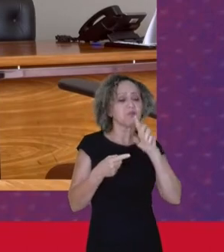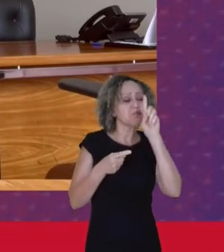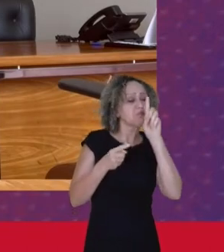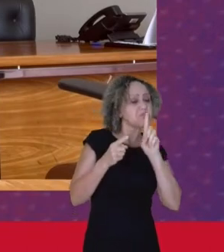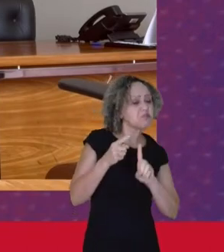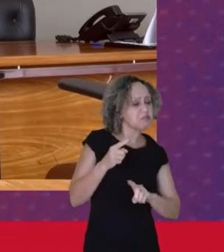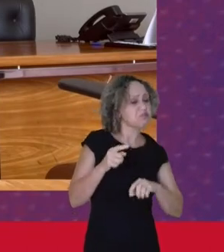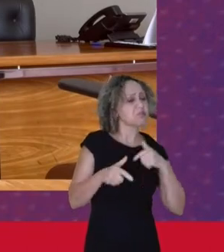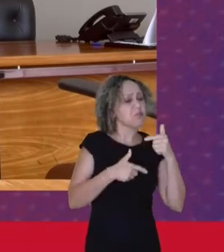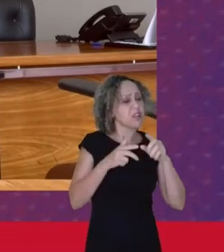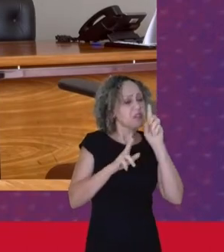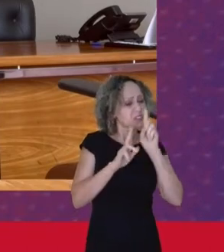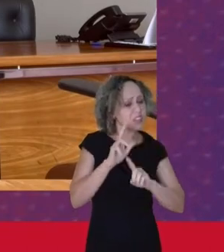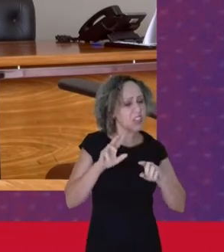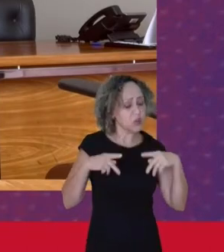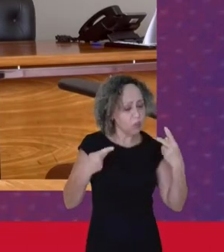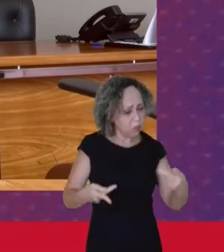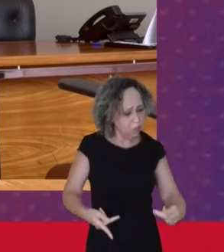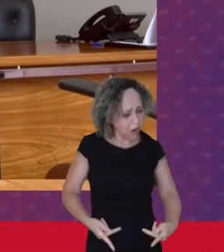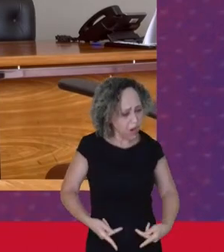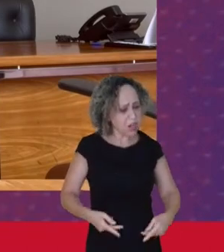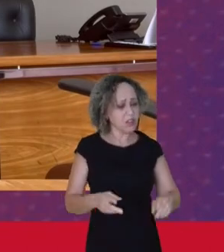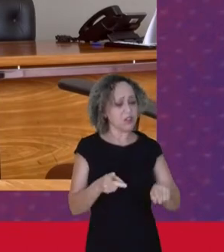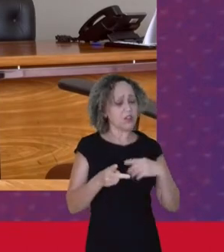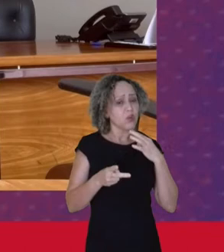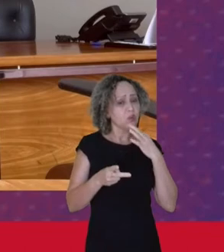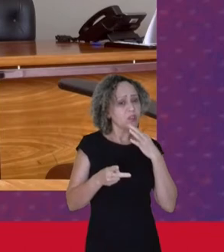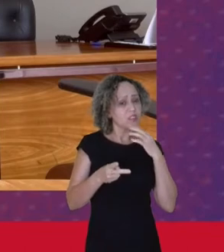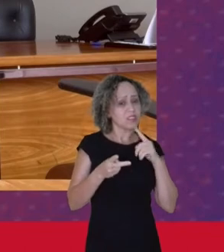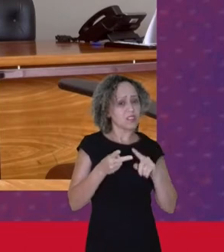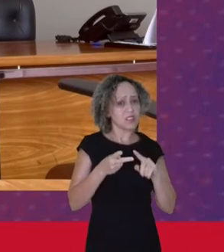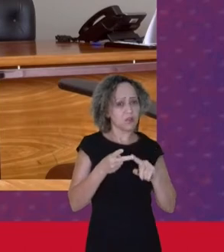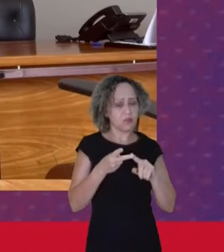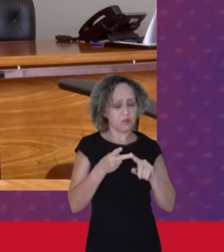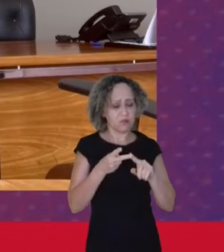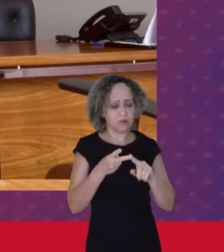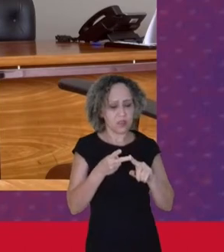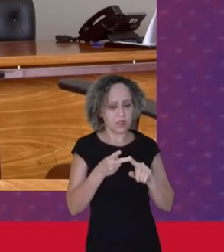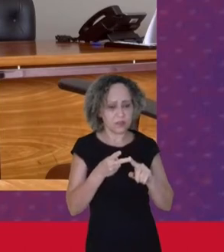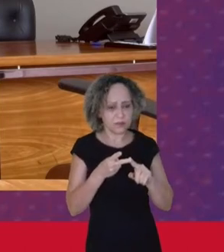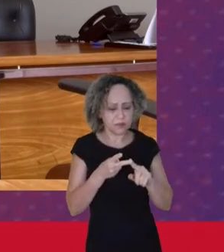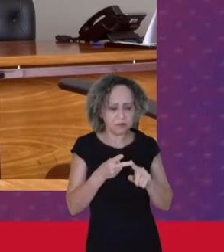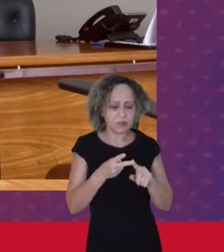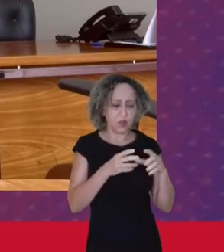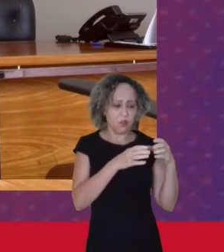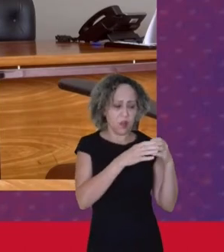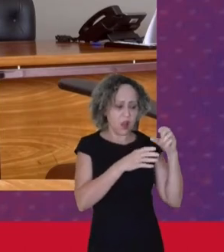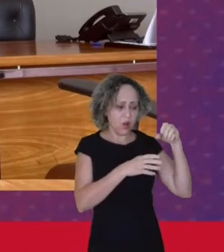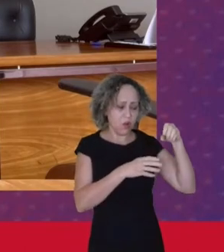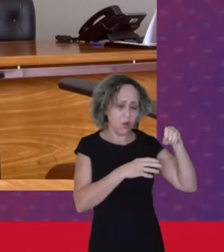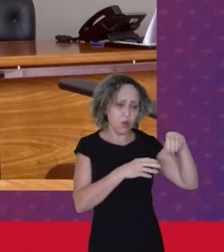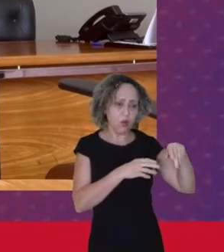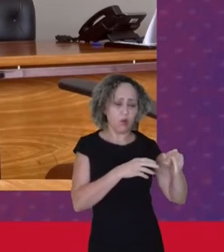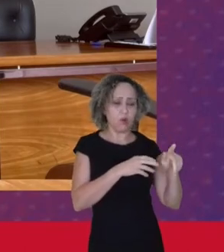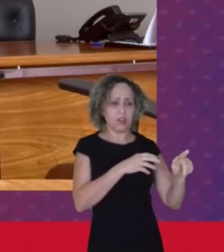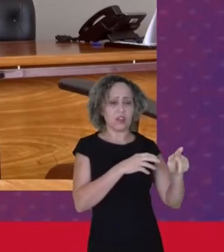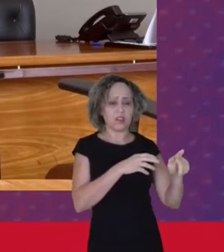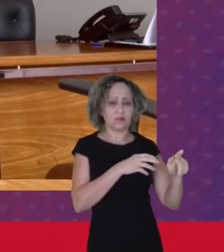conhecemos a Sari Fernet, que era uma ONG que trabalhava com violações de direitos